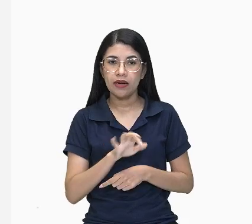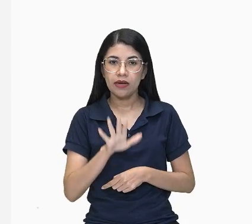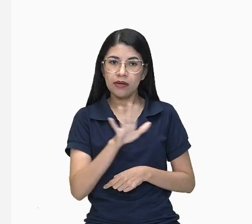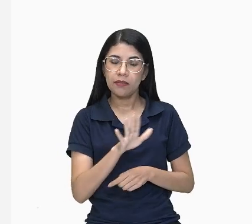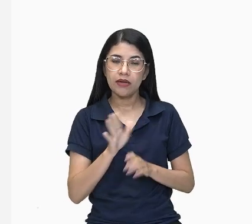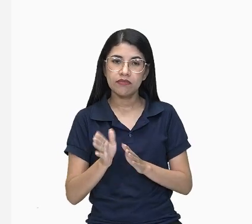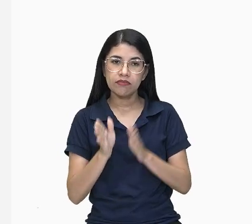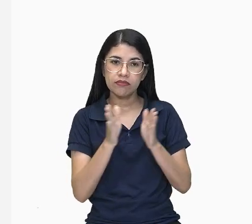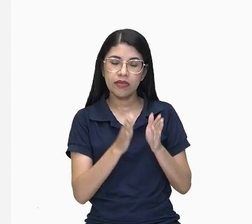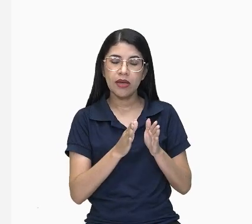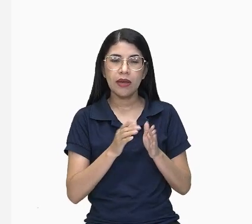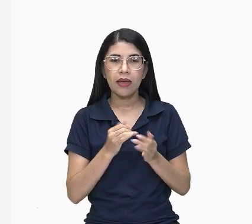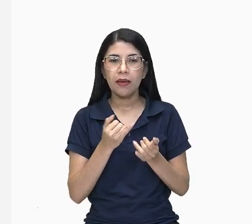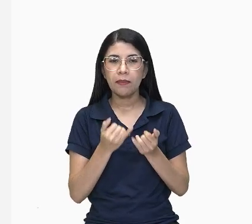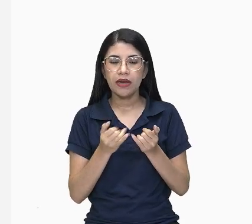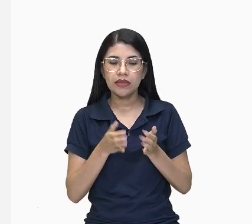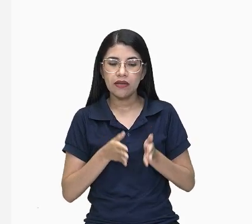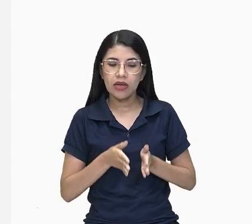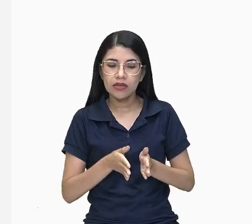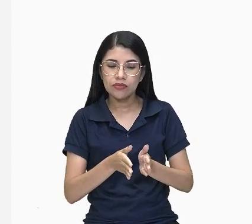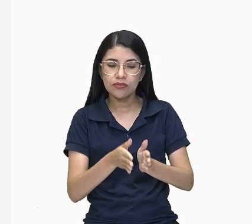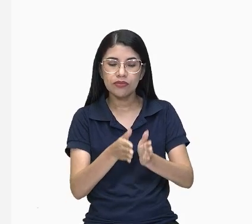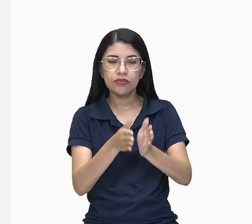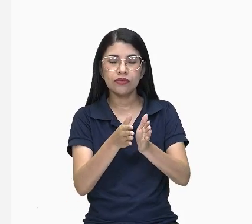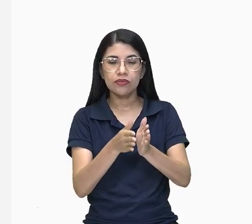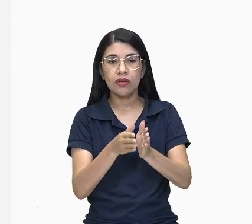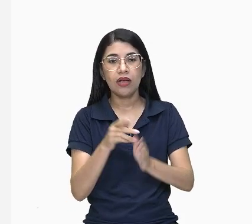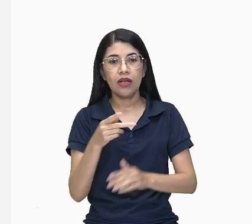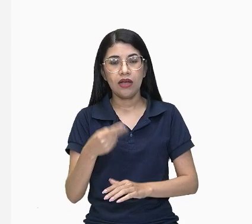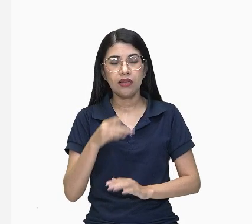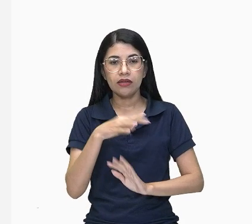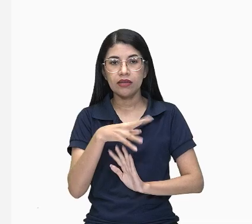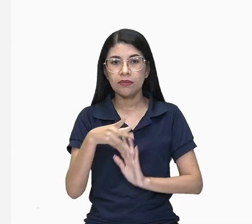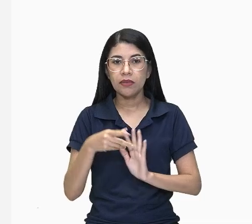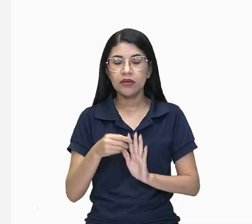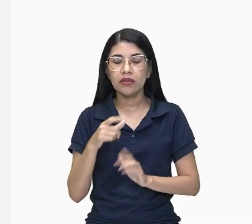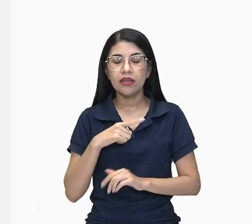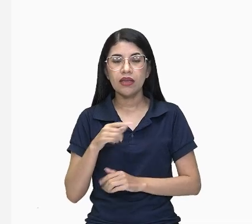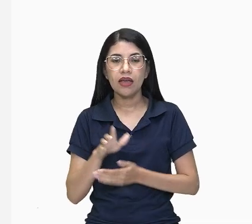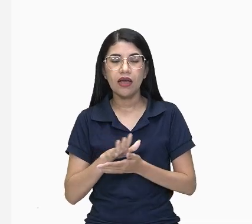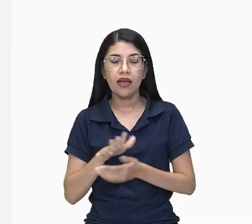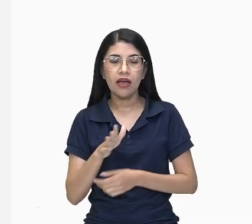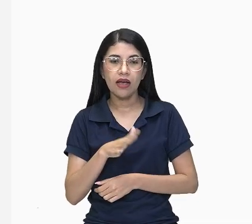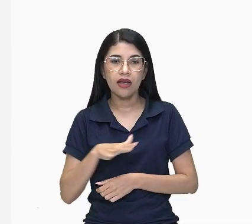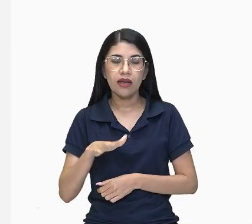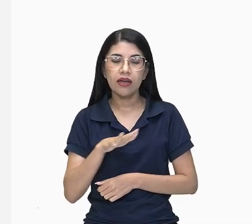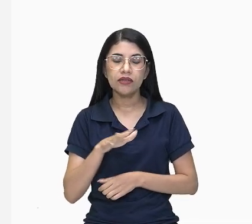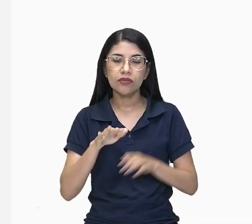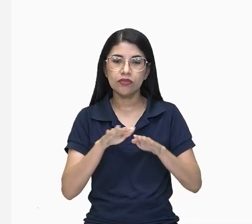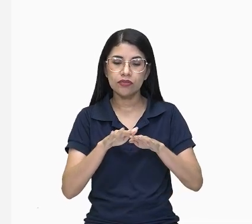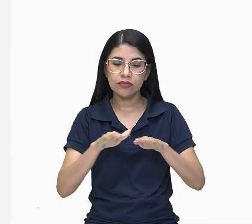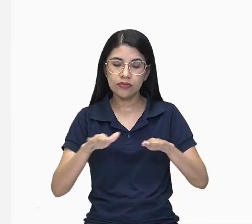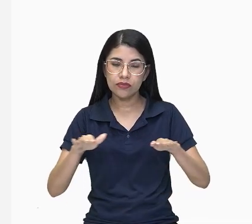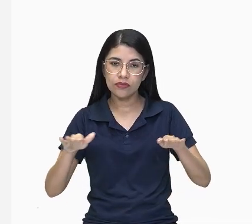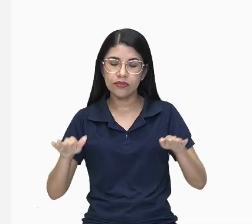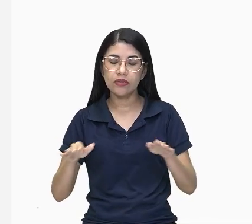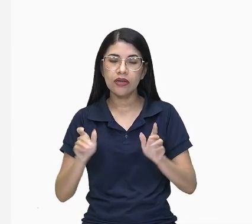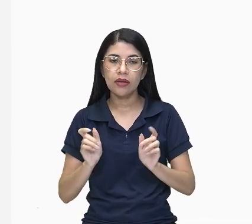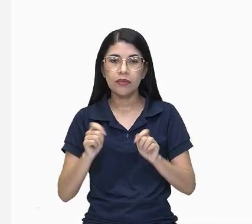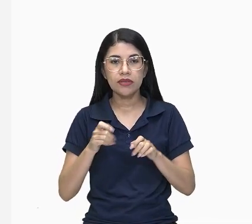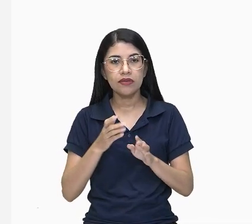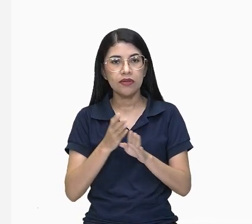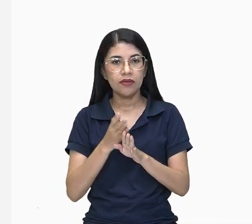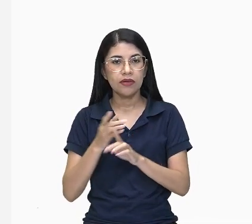forma quase reta. Então, na Amazônia, nós temos áreas de relevo plano, então nós vamos encontrar